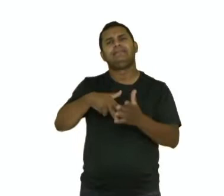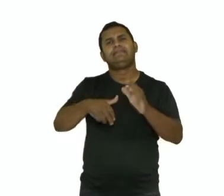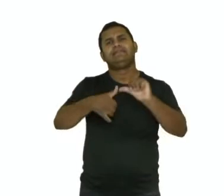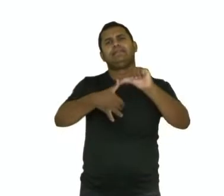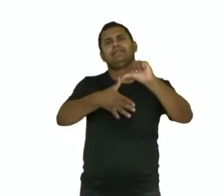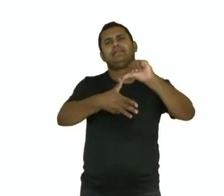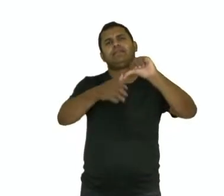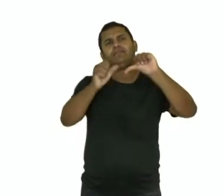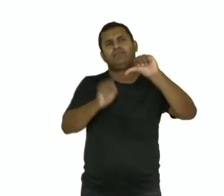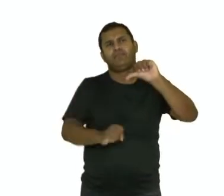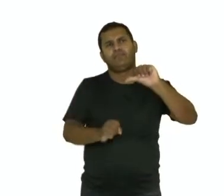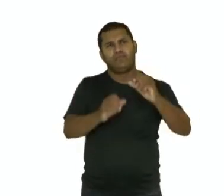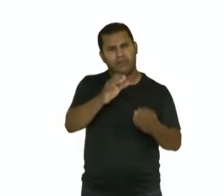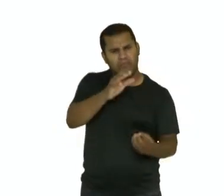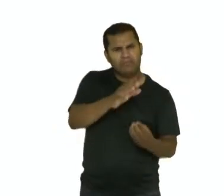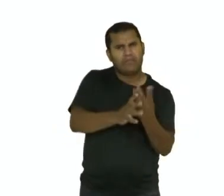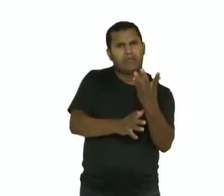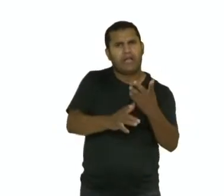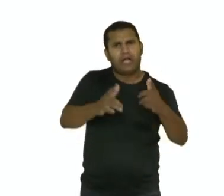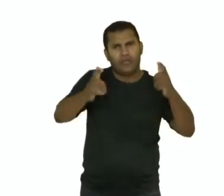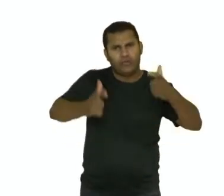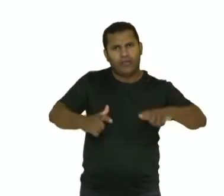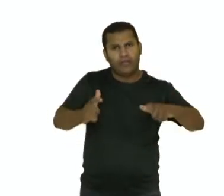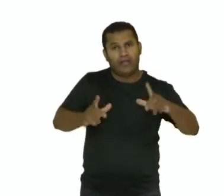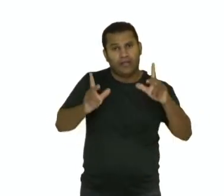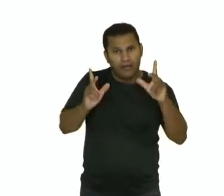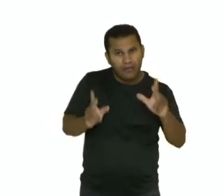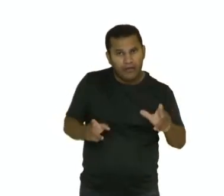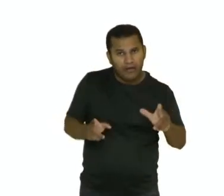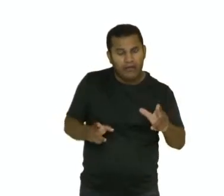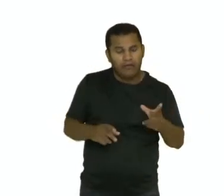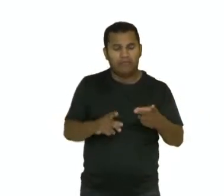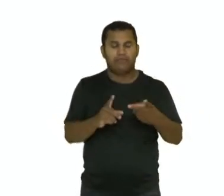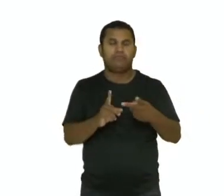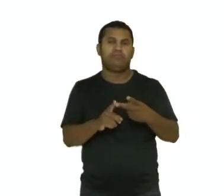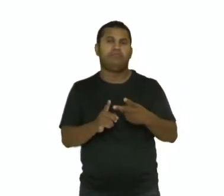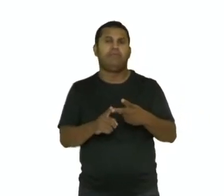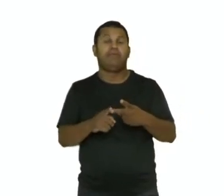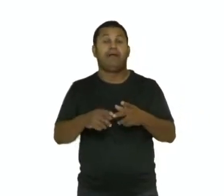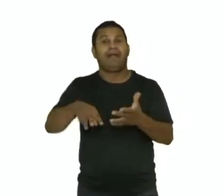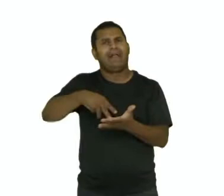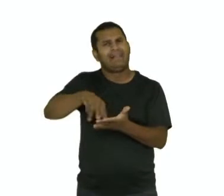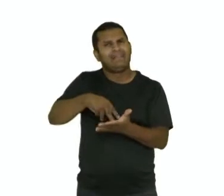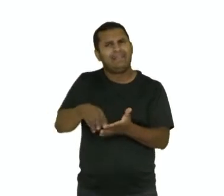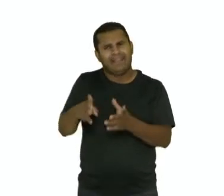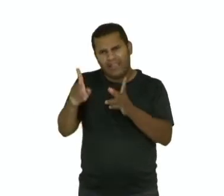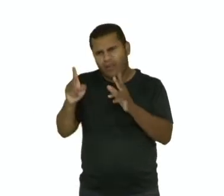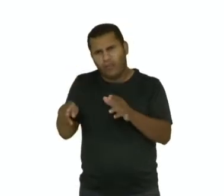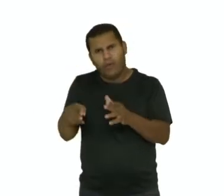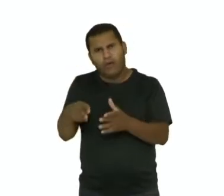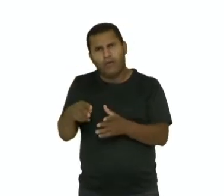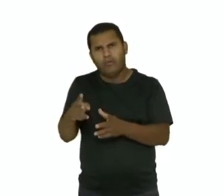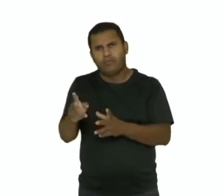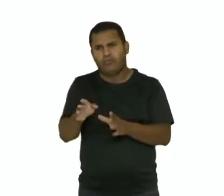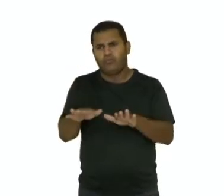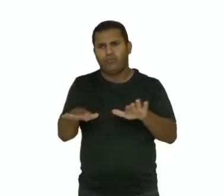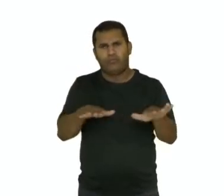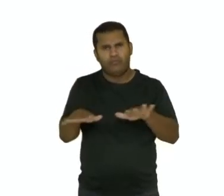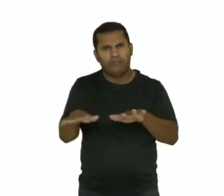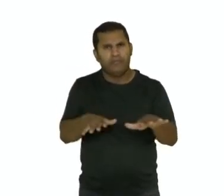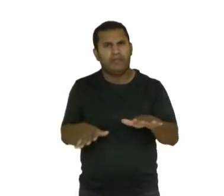as mesmas origens? É o mesmo ritmo? Os instrumentos e as coreografias são sempre os